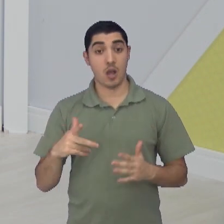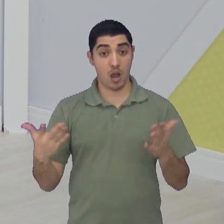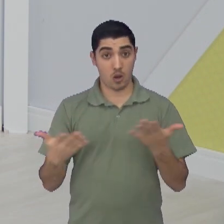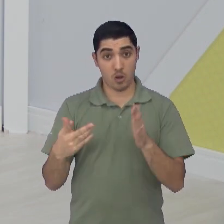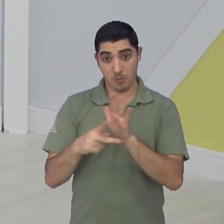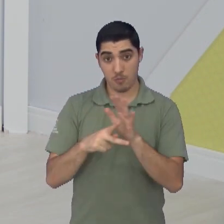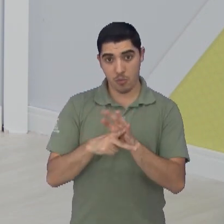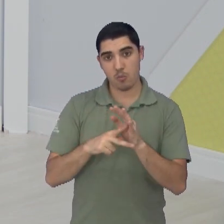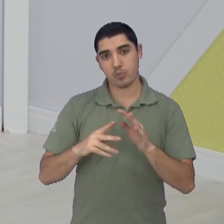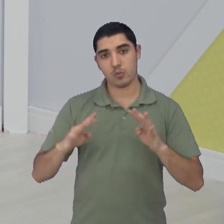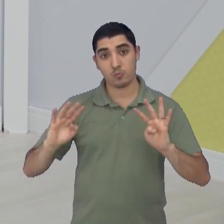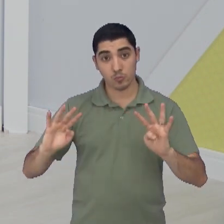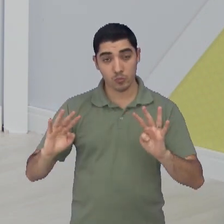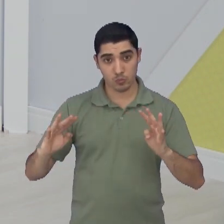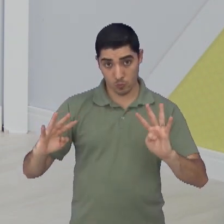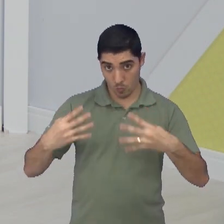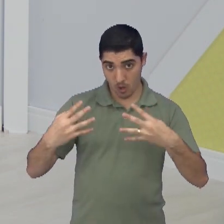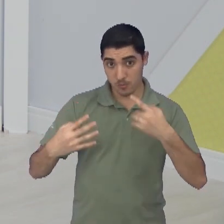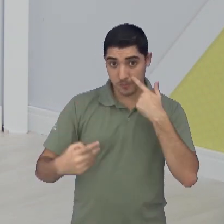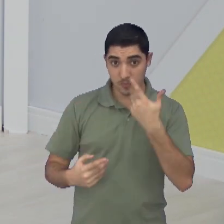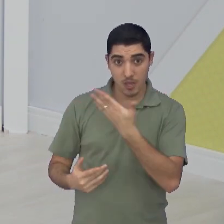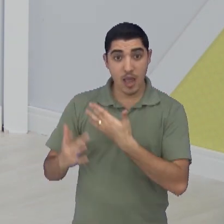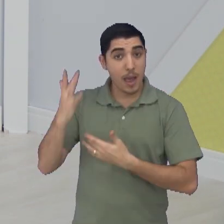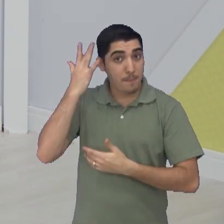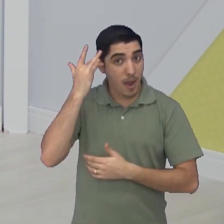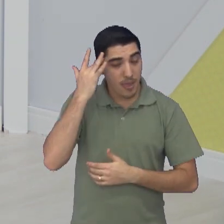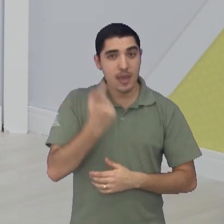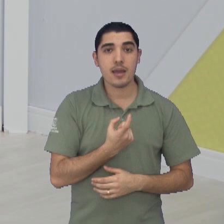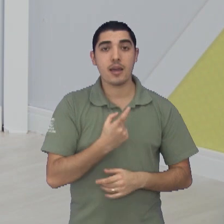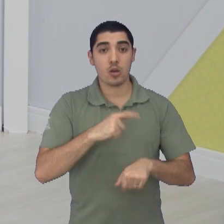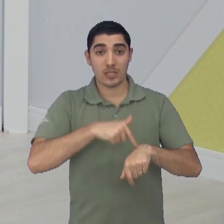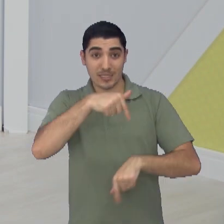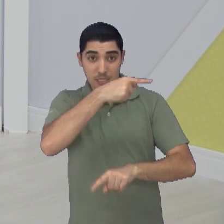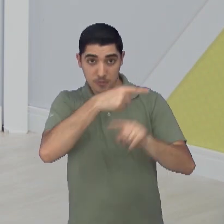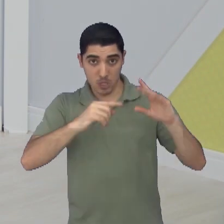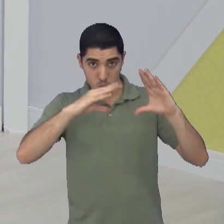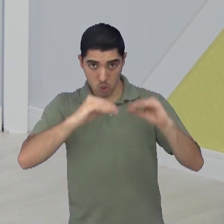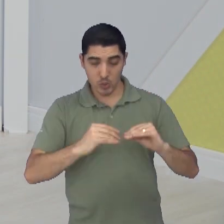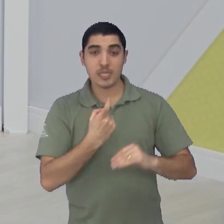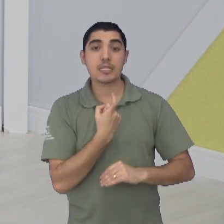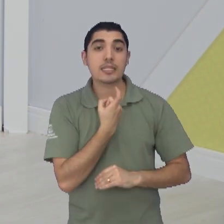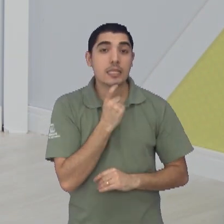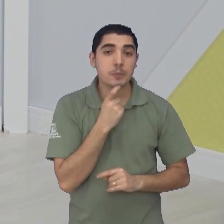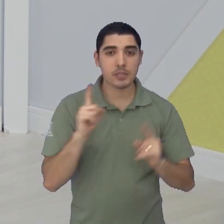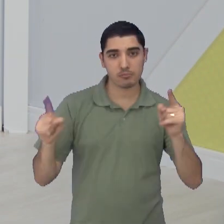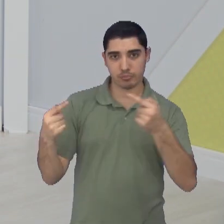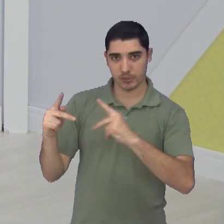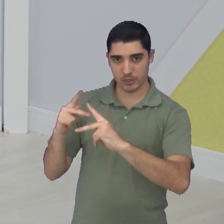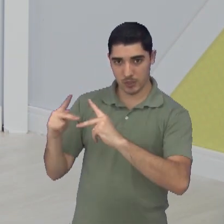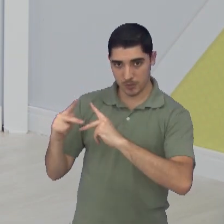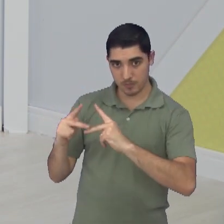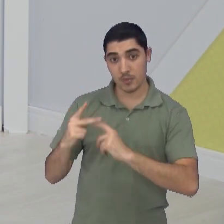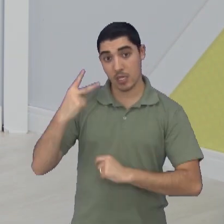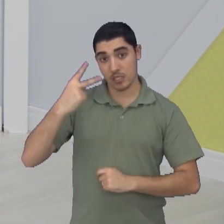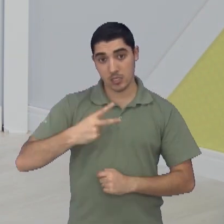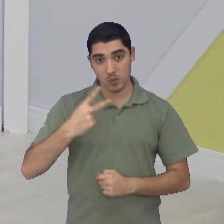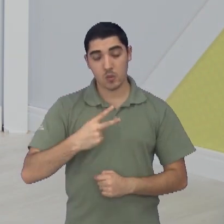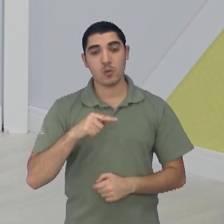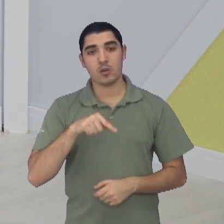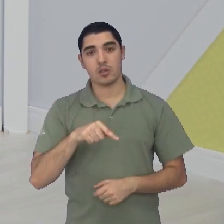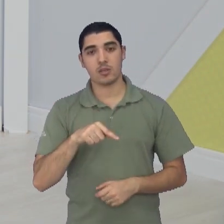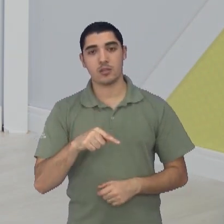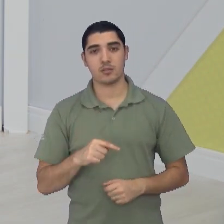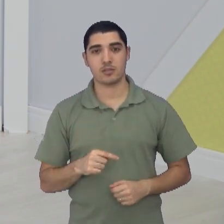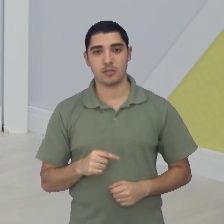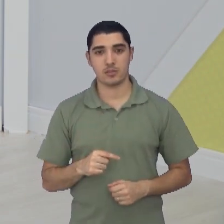ficaram da seguinte forma jogo um amanhã já 7:30 da noite lá no Taquaral Campinas e farmacon de vôlei jogo dois Coloca aí tem aí